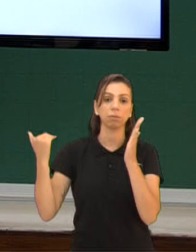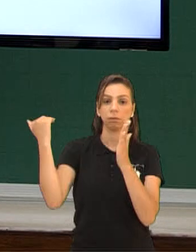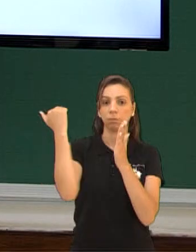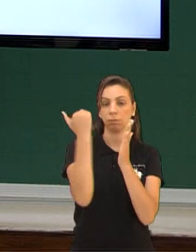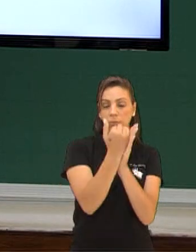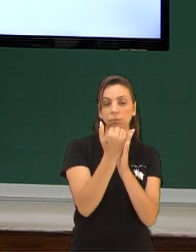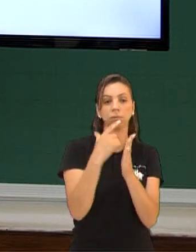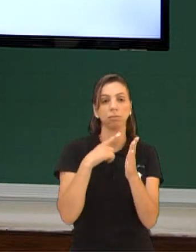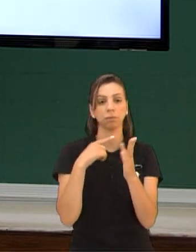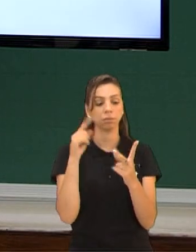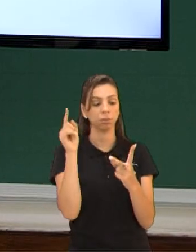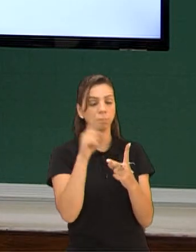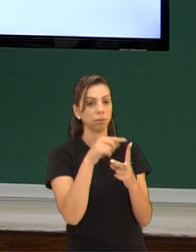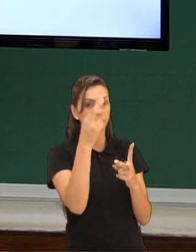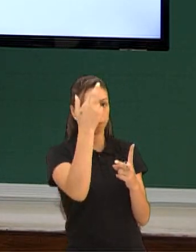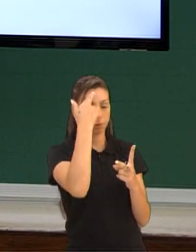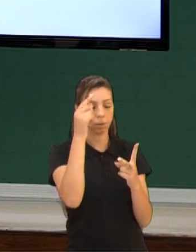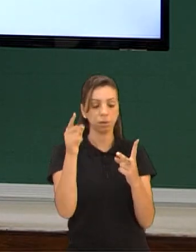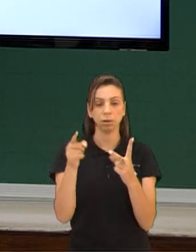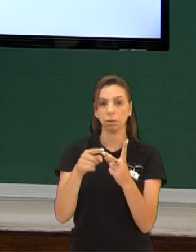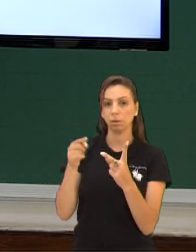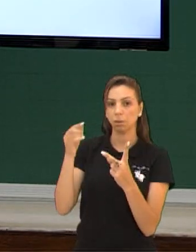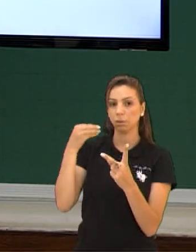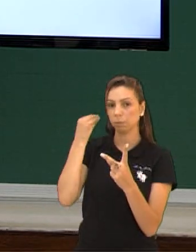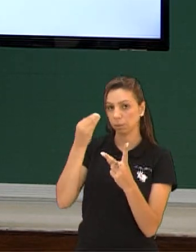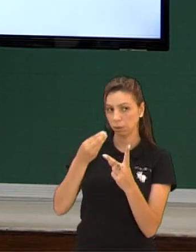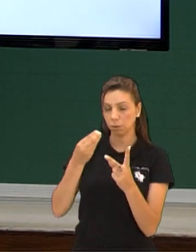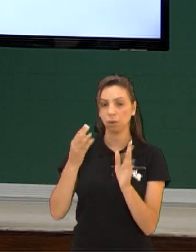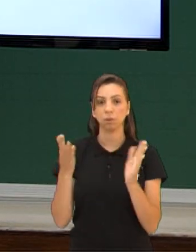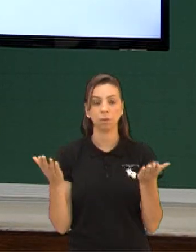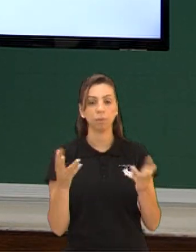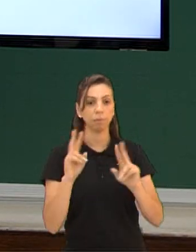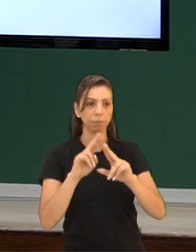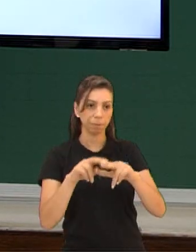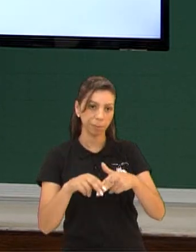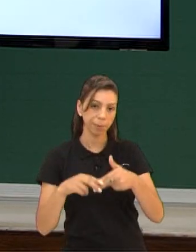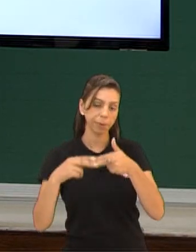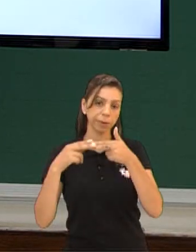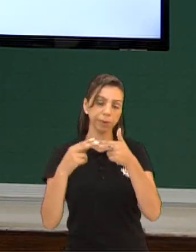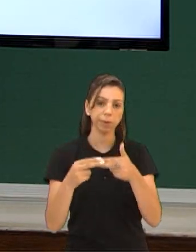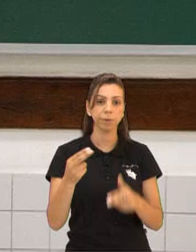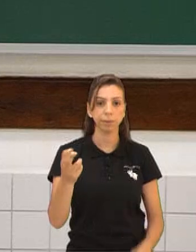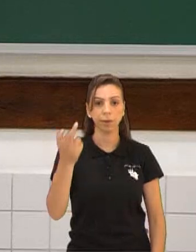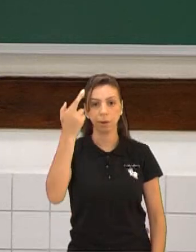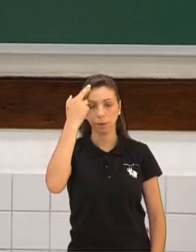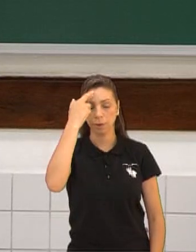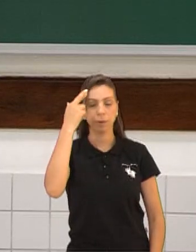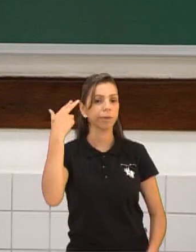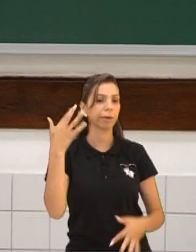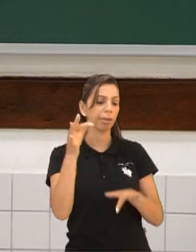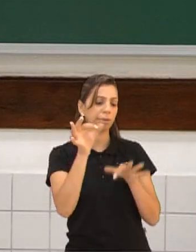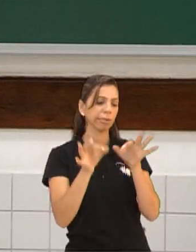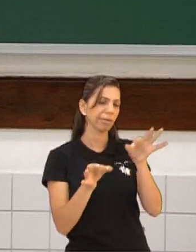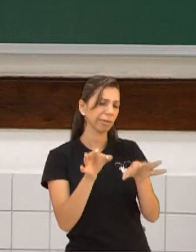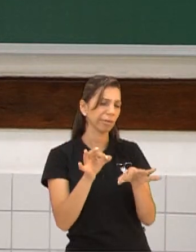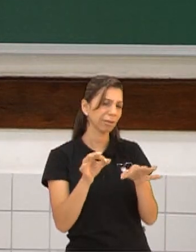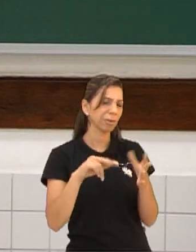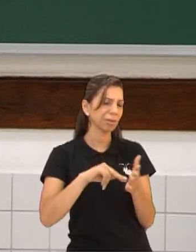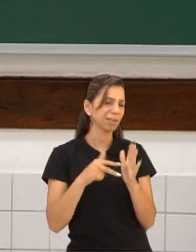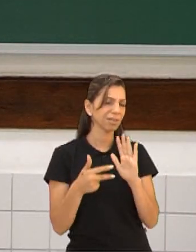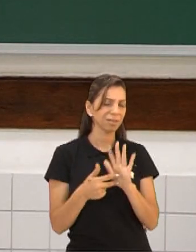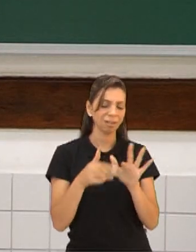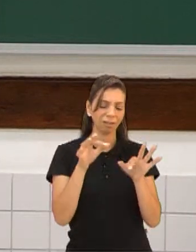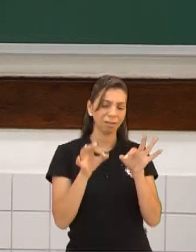entre racionalistas e empiristas. Então, por isso, ele vai jogar a razão num tribunal. O que isso quer dizer?